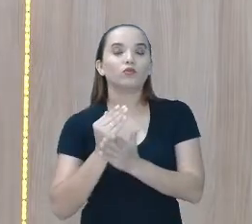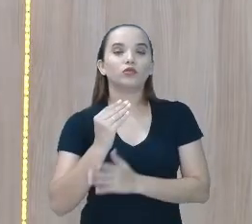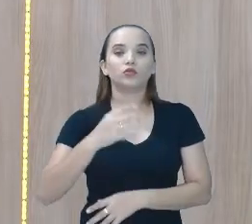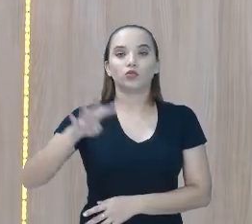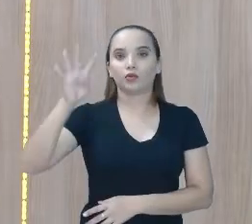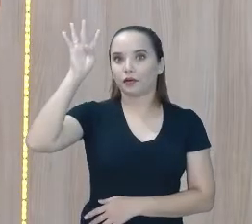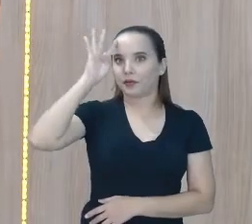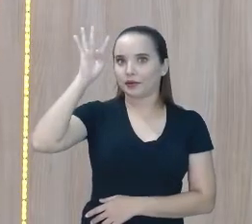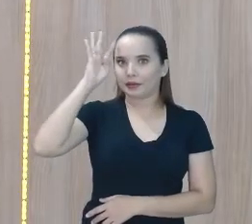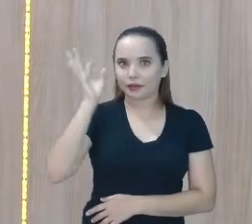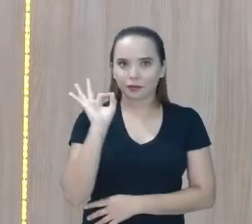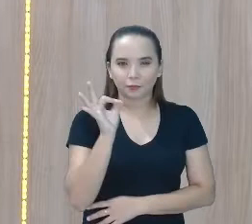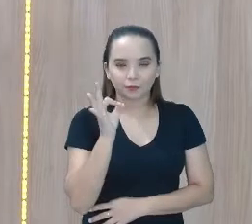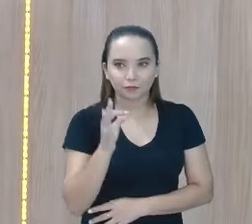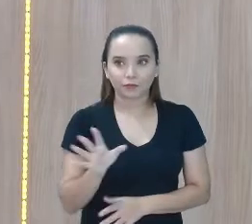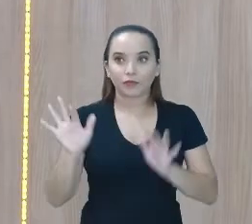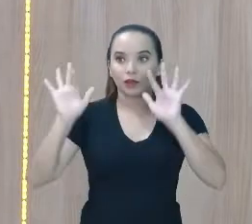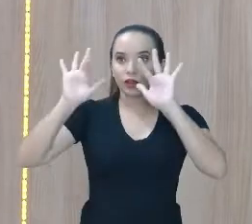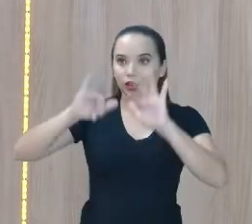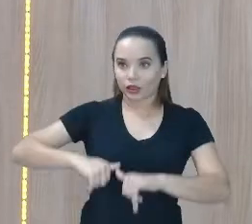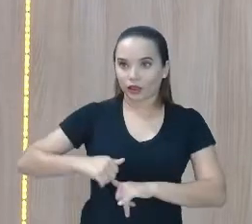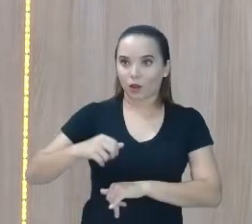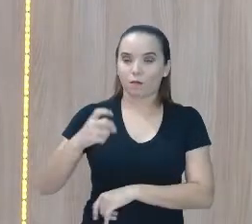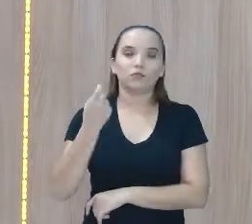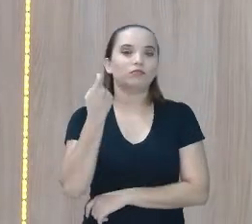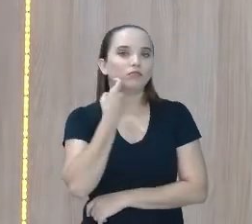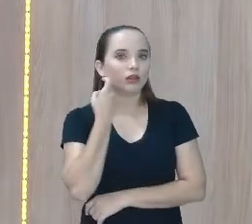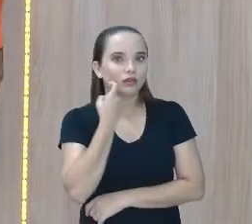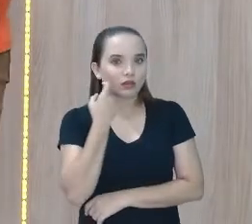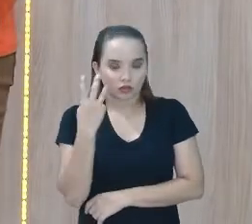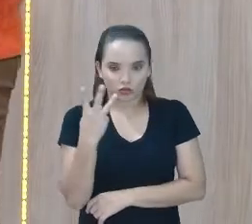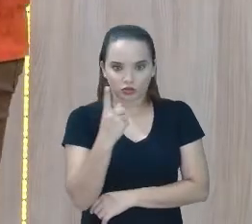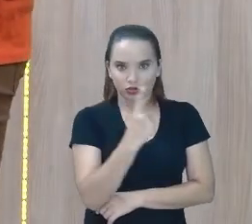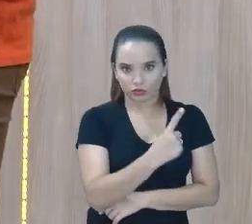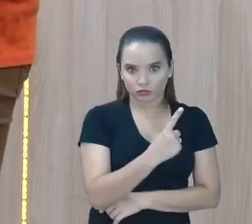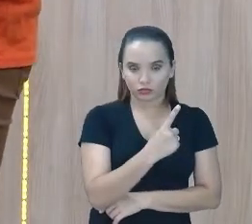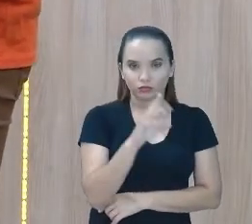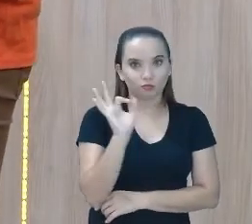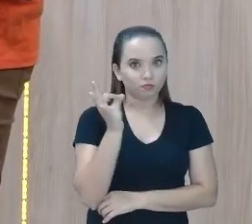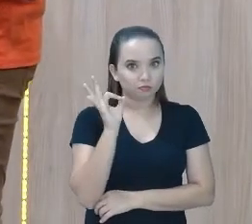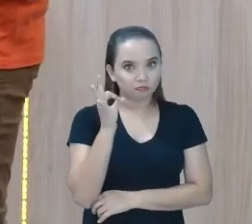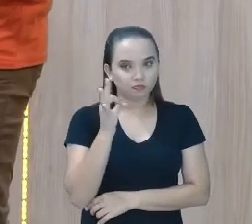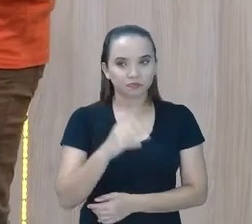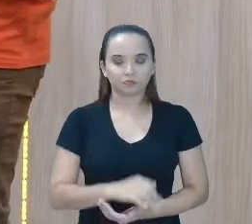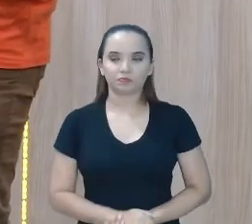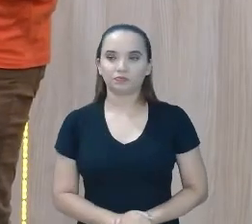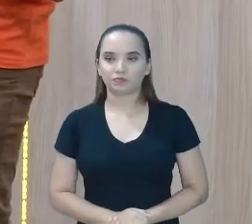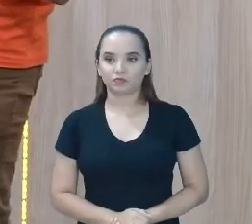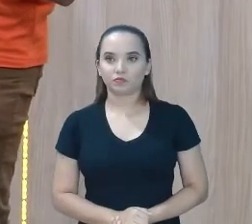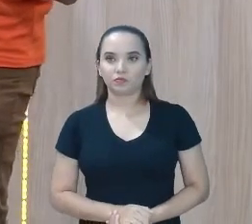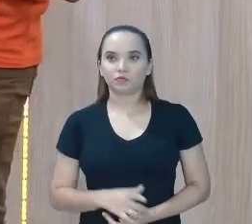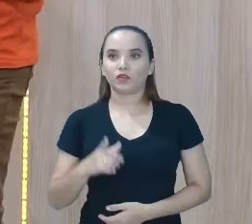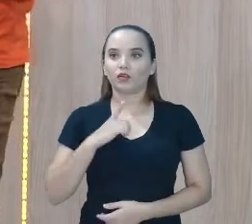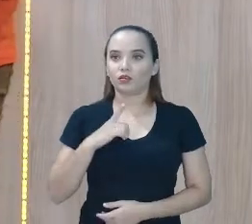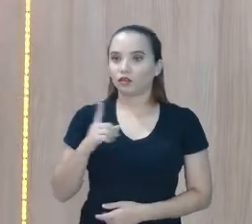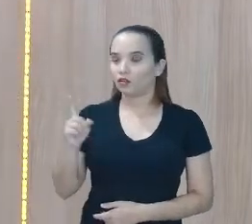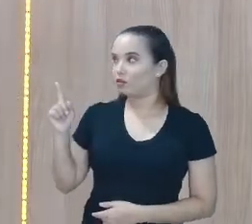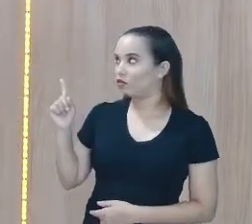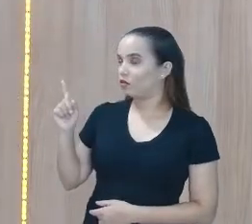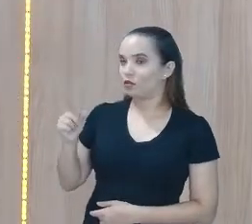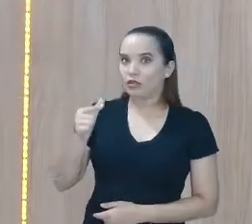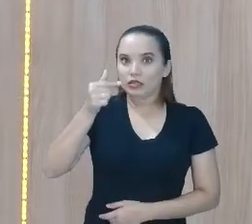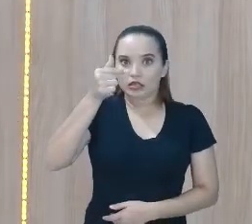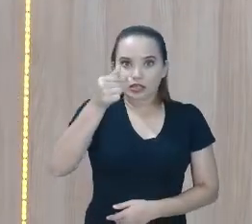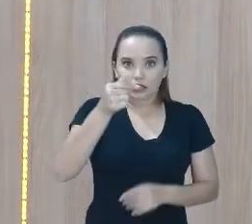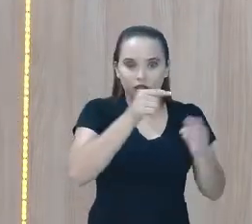aqui na quarta-feira, terminou na sexta-feira, dia 31, certo? Temos aqui os 7 dias